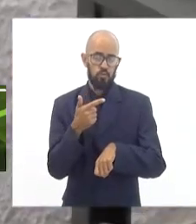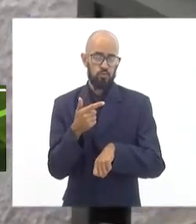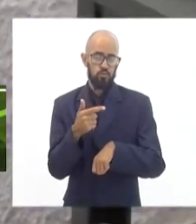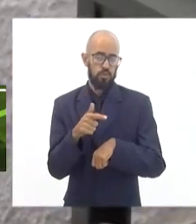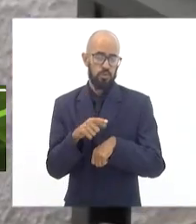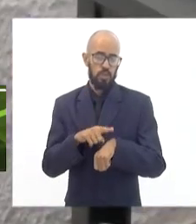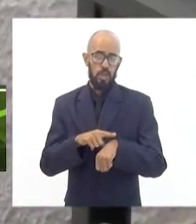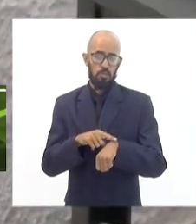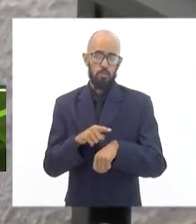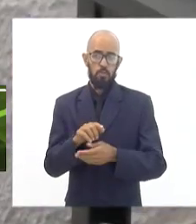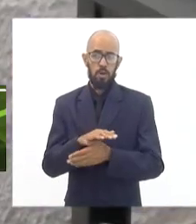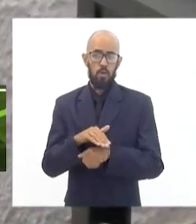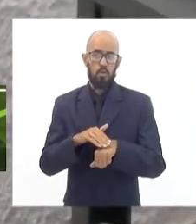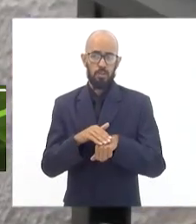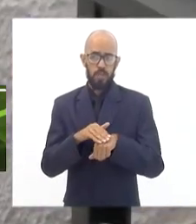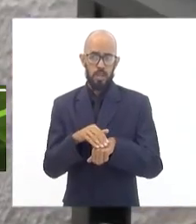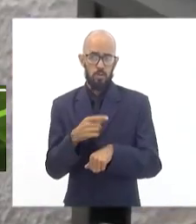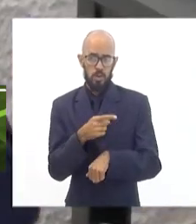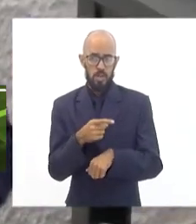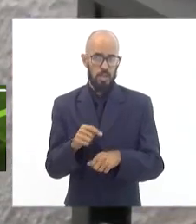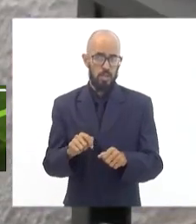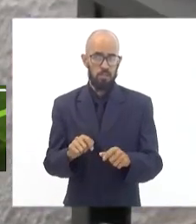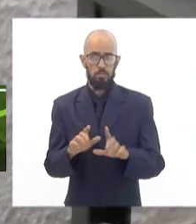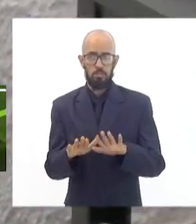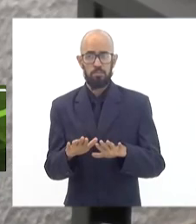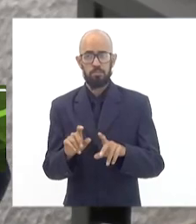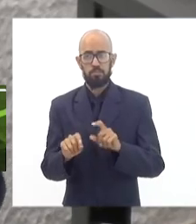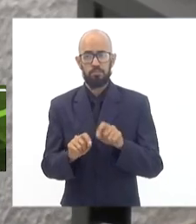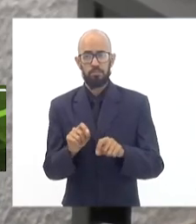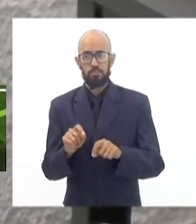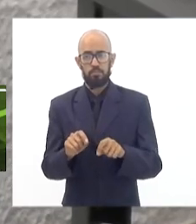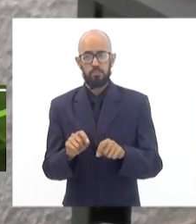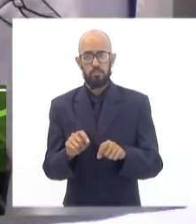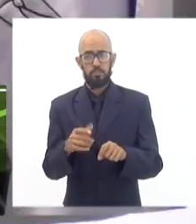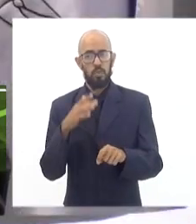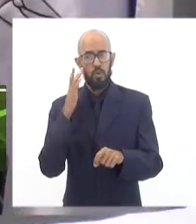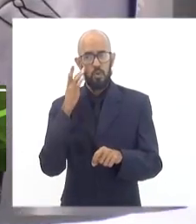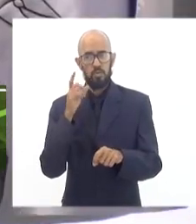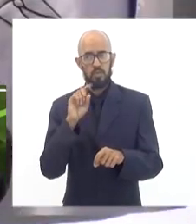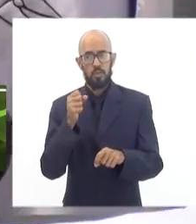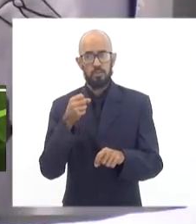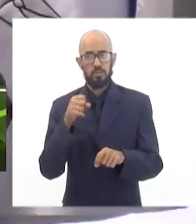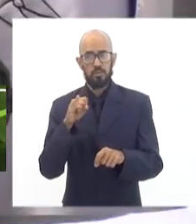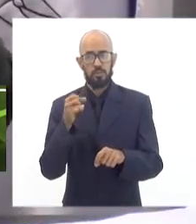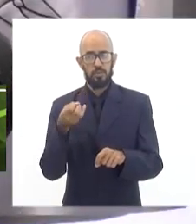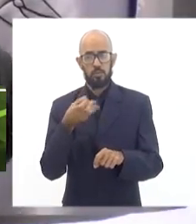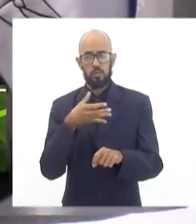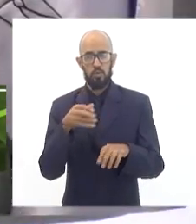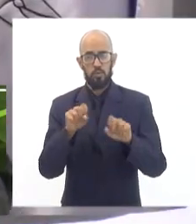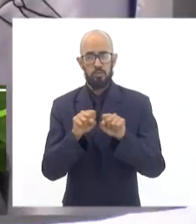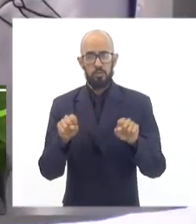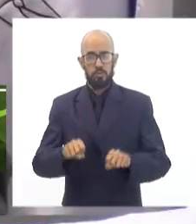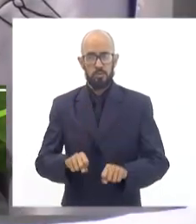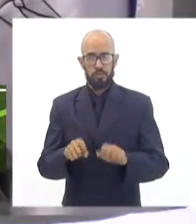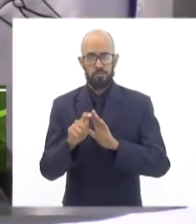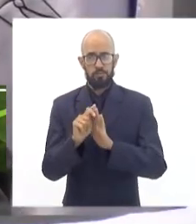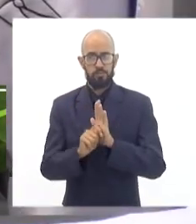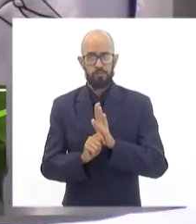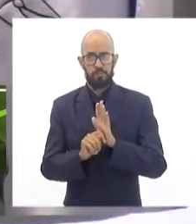velha secretário eu não sei se dentro do novo DVD a redação final